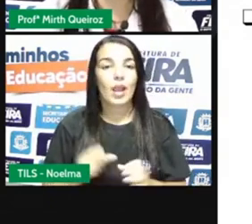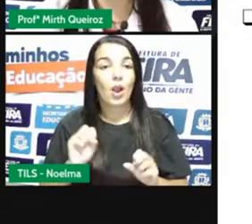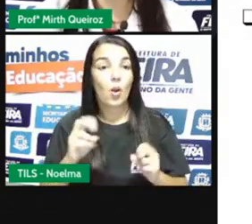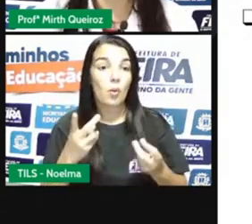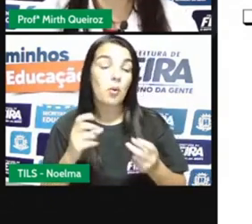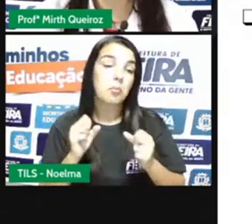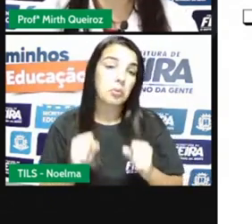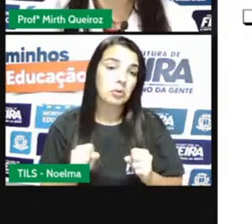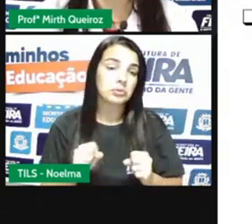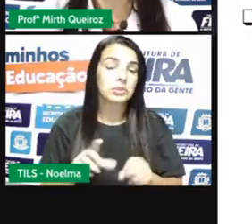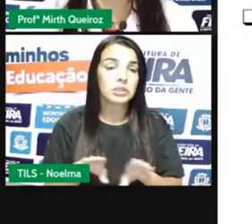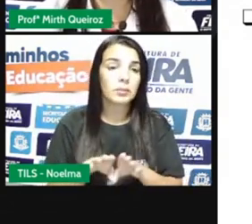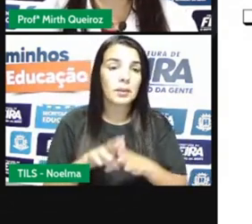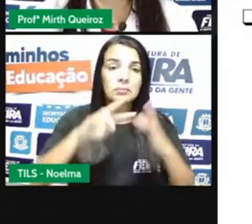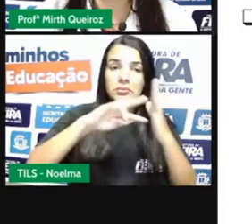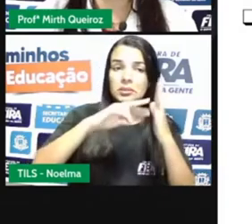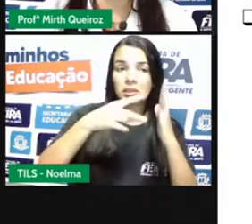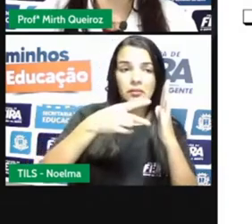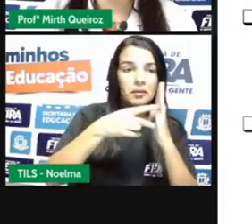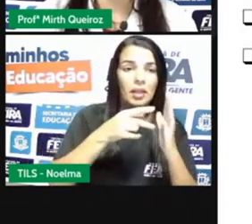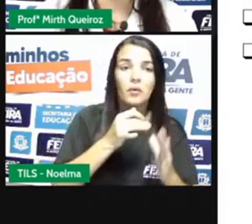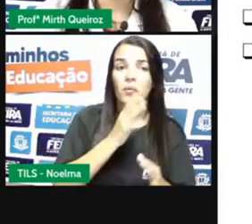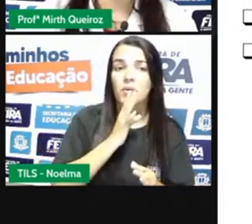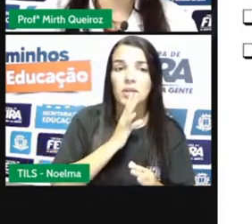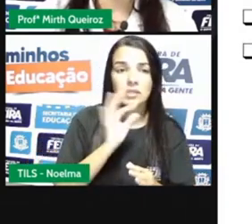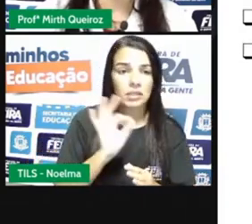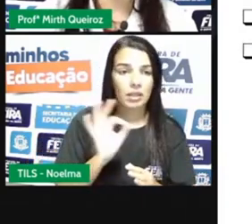ser para conceituar algo que é desconhecido, né?